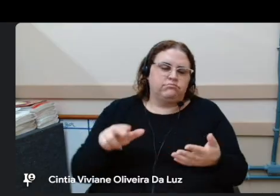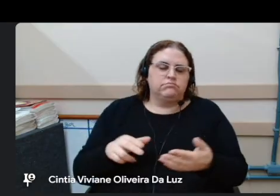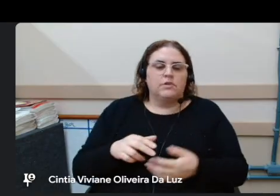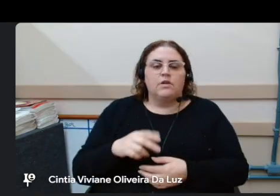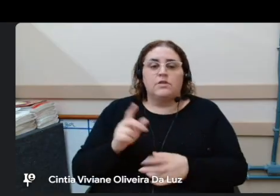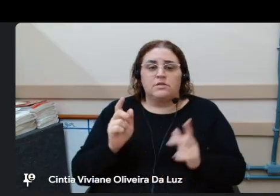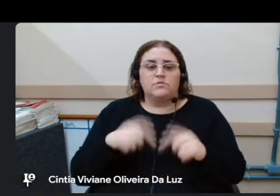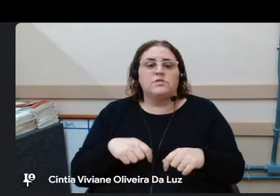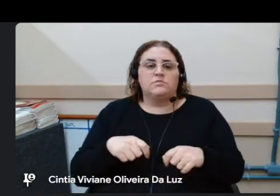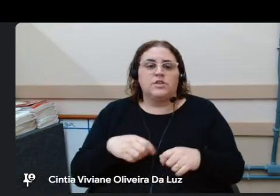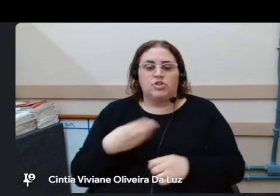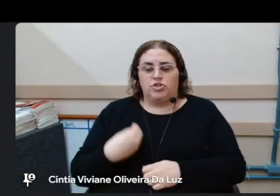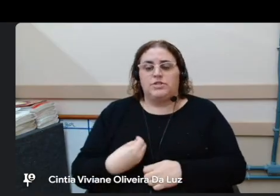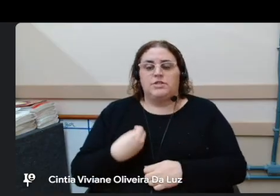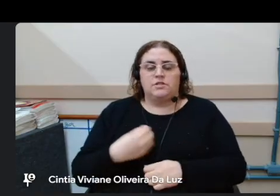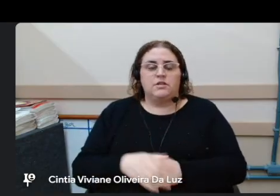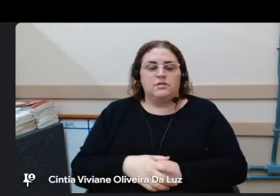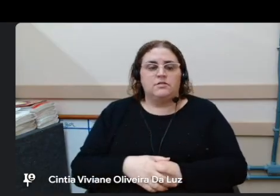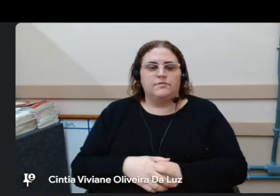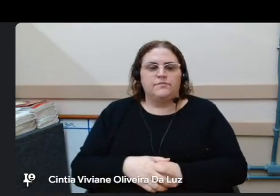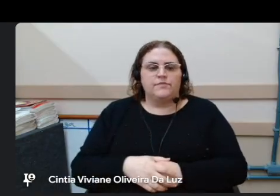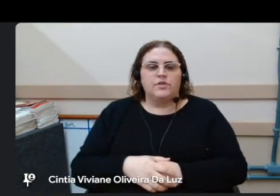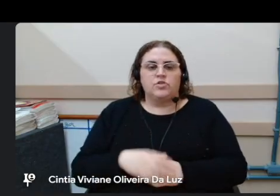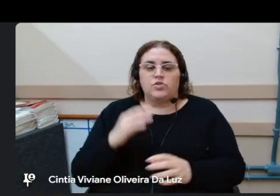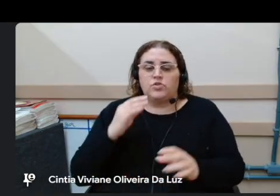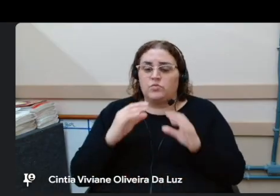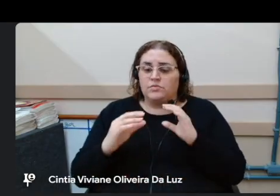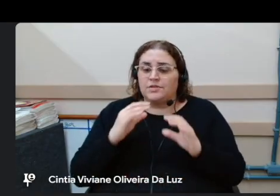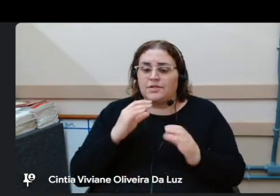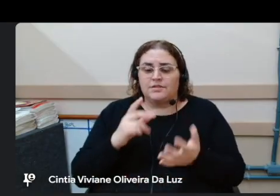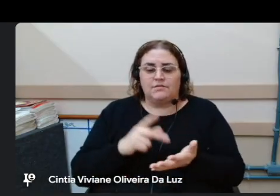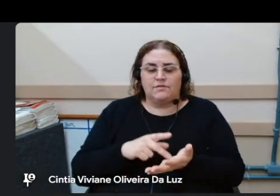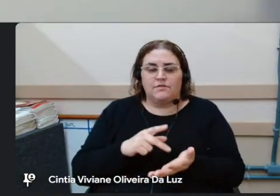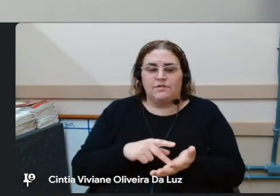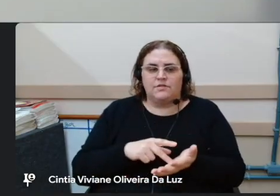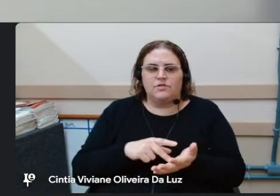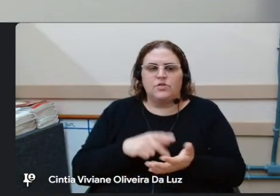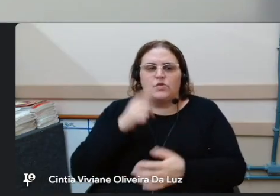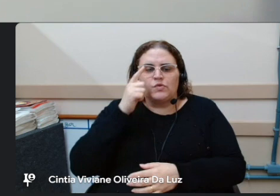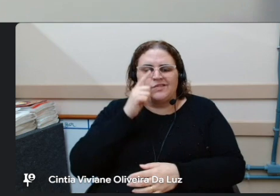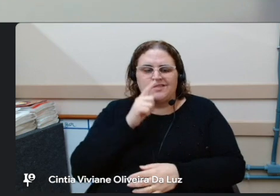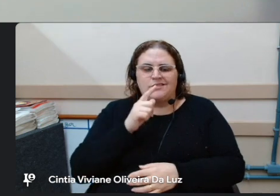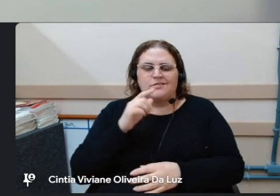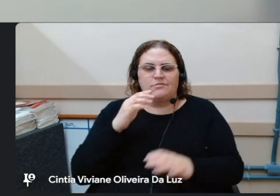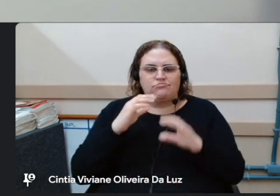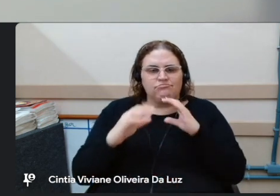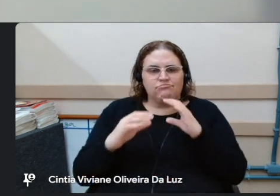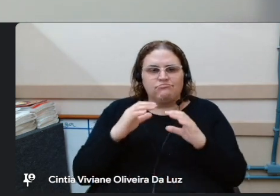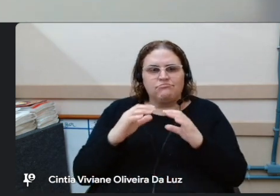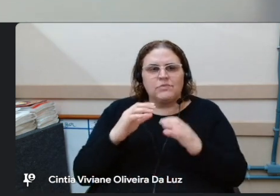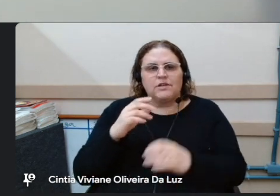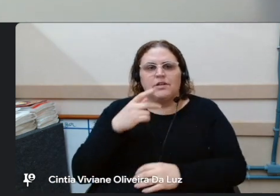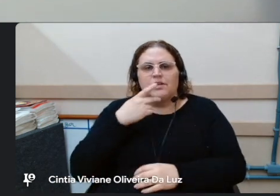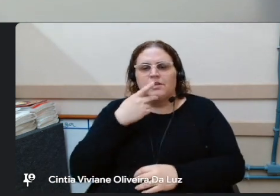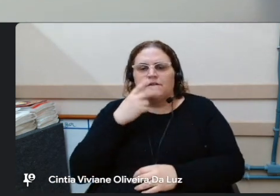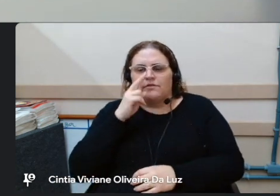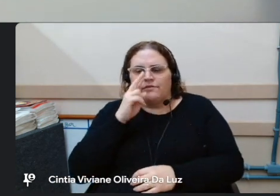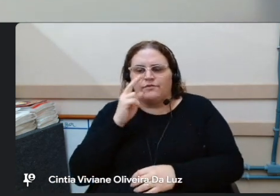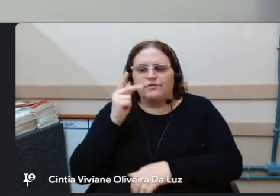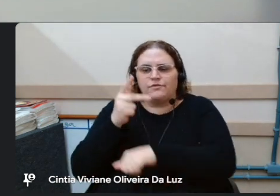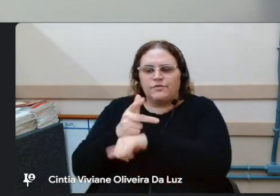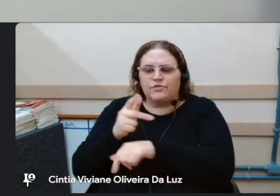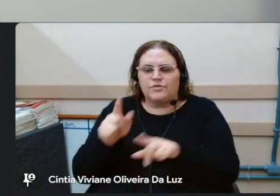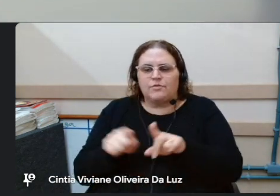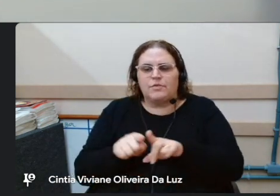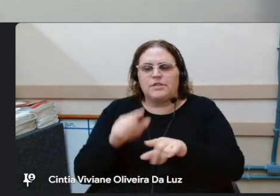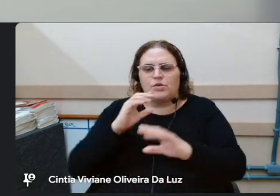eh com a possibilidade de existência isso comunicação né Eu acho que a comunicação você conseguir eh comentar nos